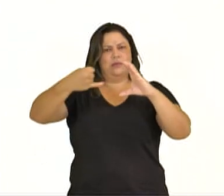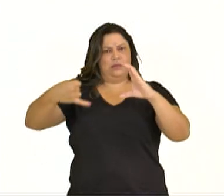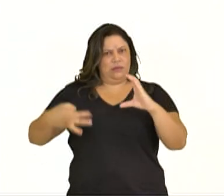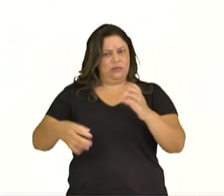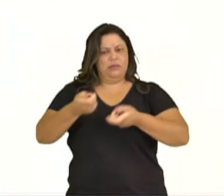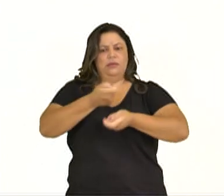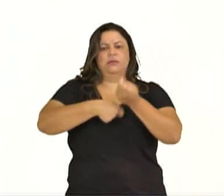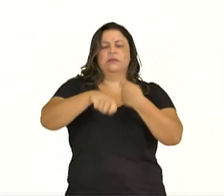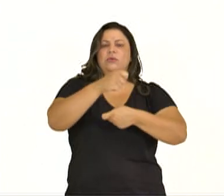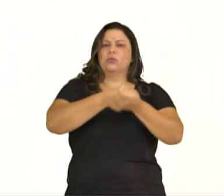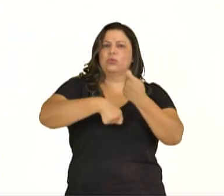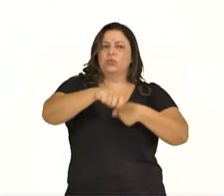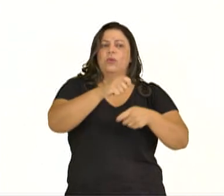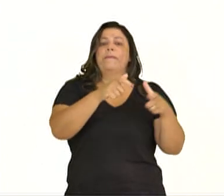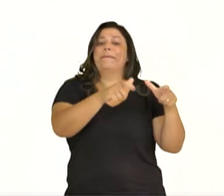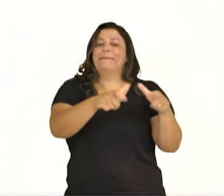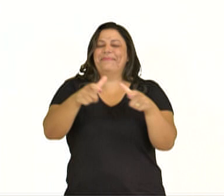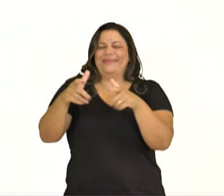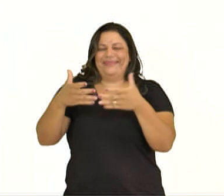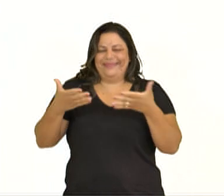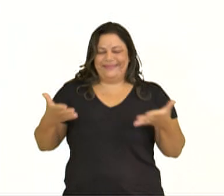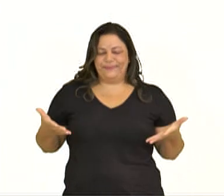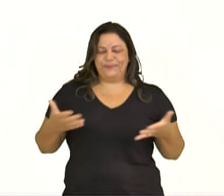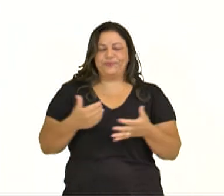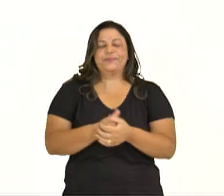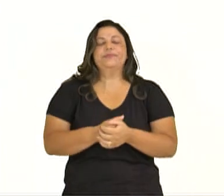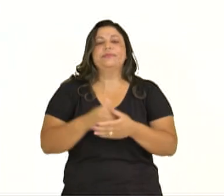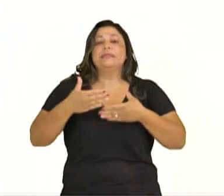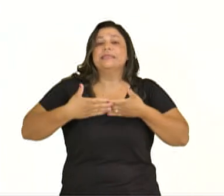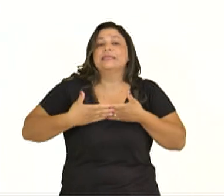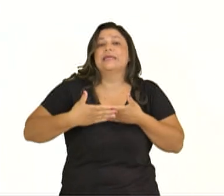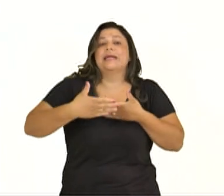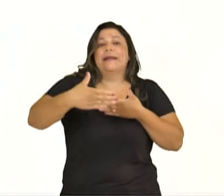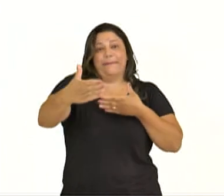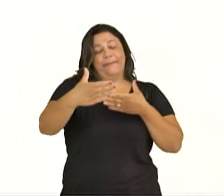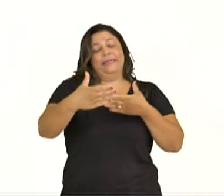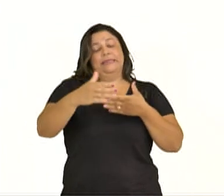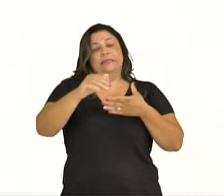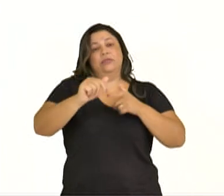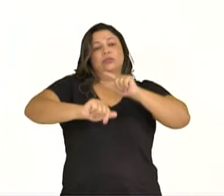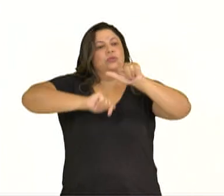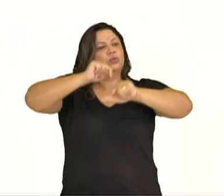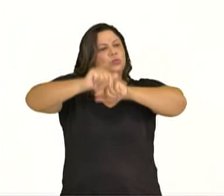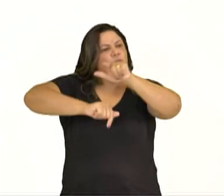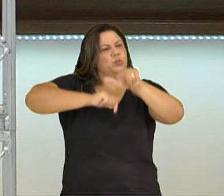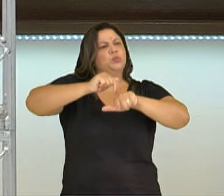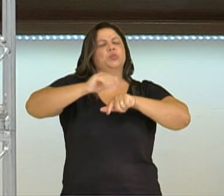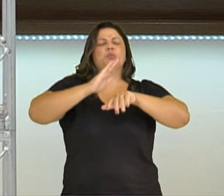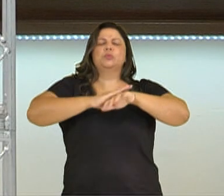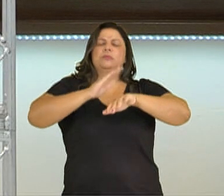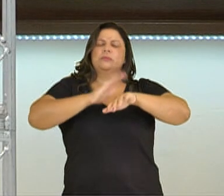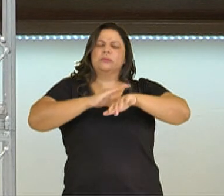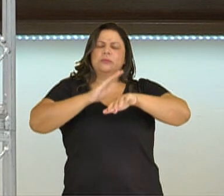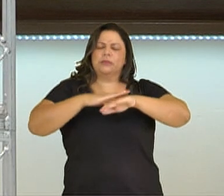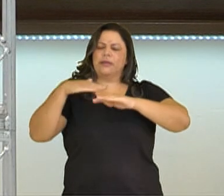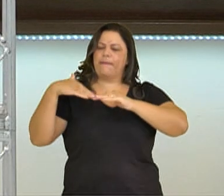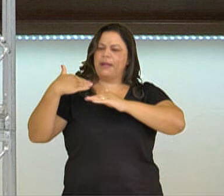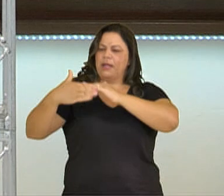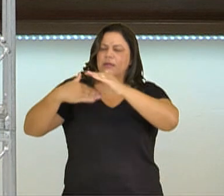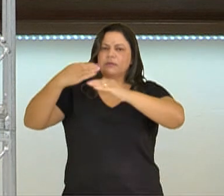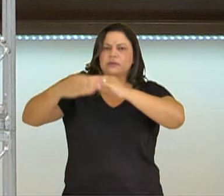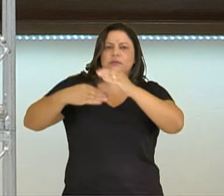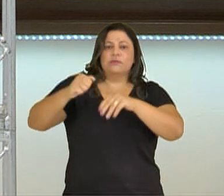economia local. Ou seja, a partir das atividades que são desenvolvidas